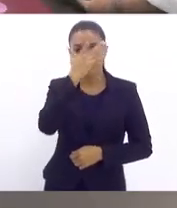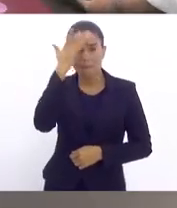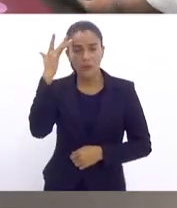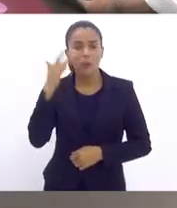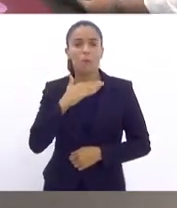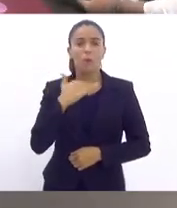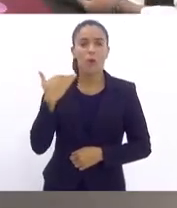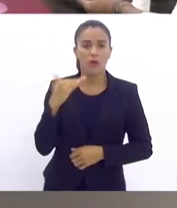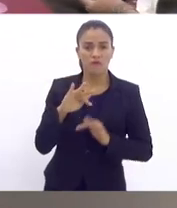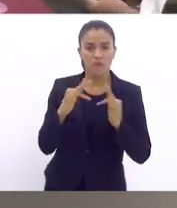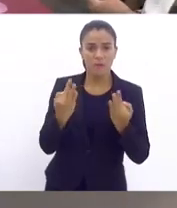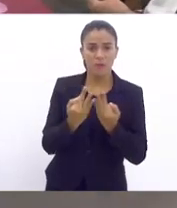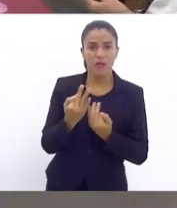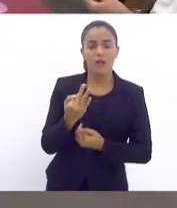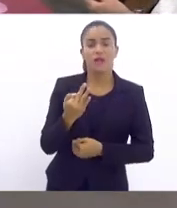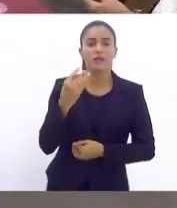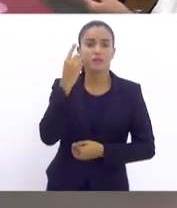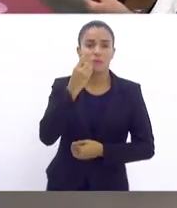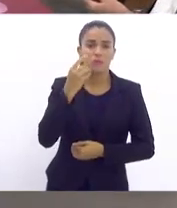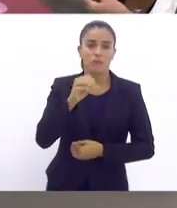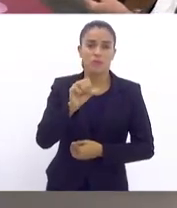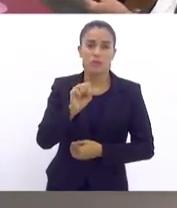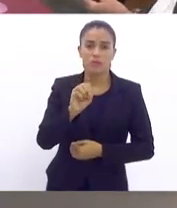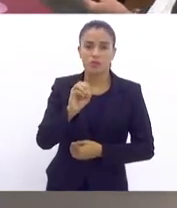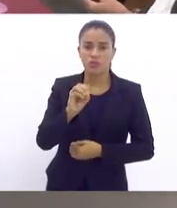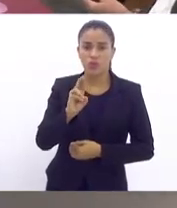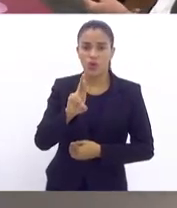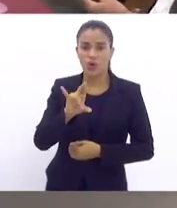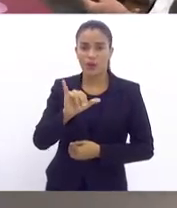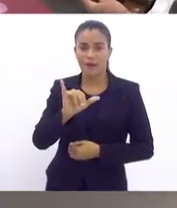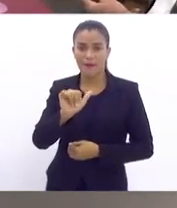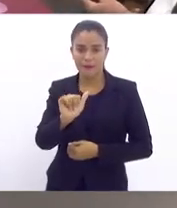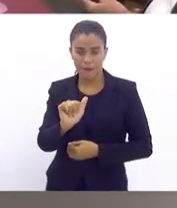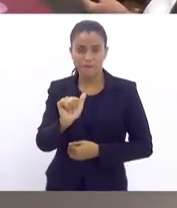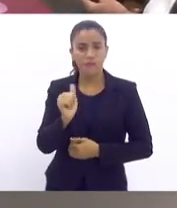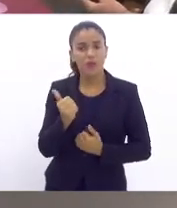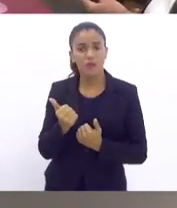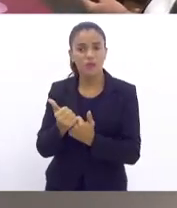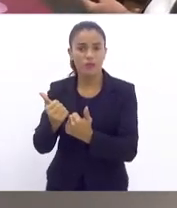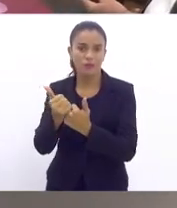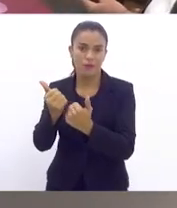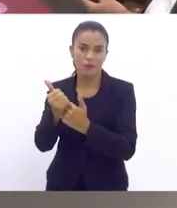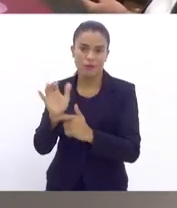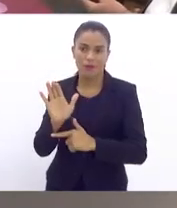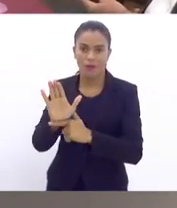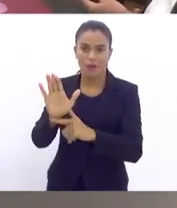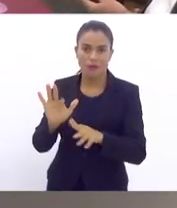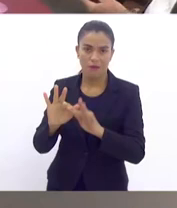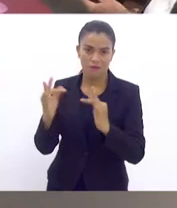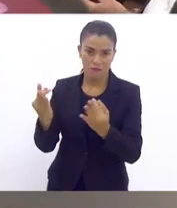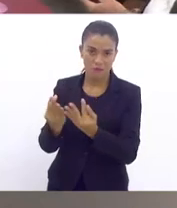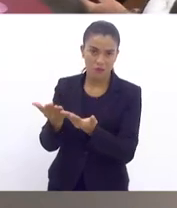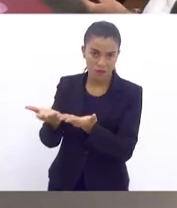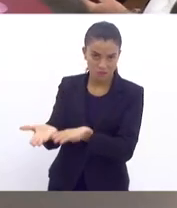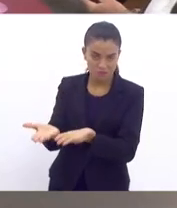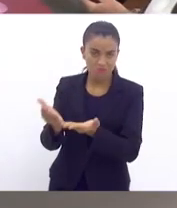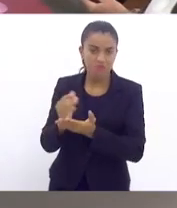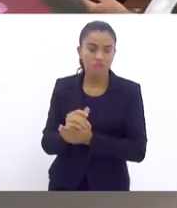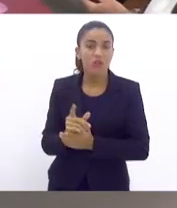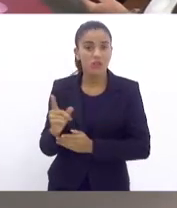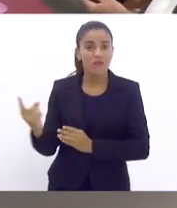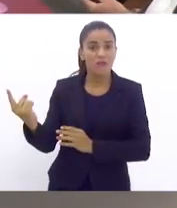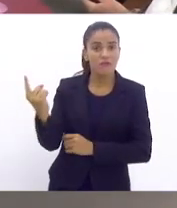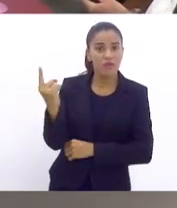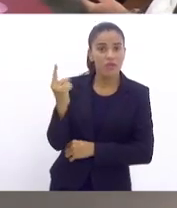ela tá em Brasília né e ele e ele foi dar assistência lá a pessoa próxima a ele já tava a caminho